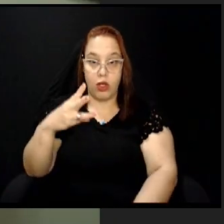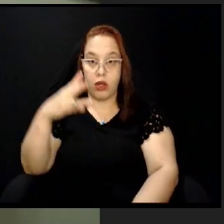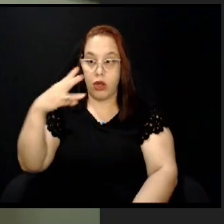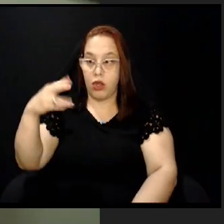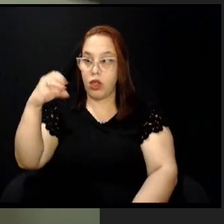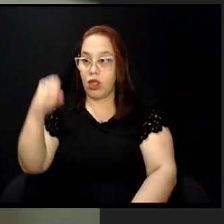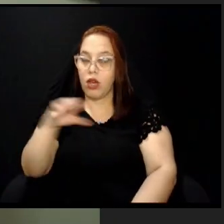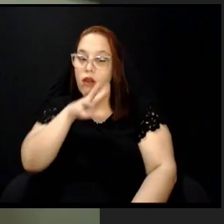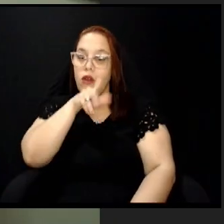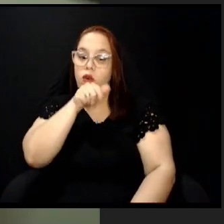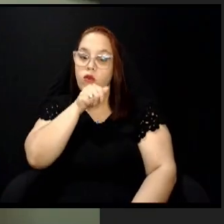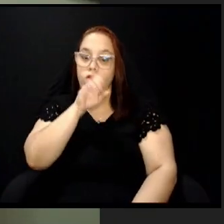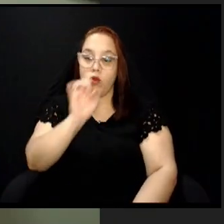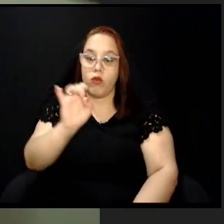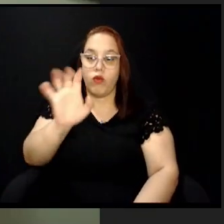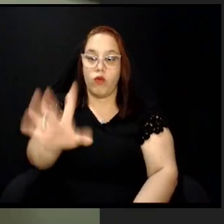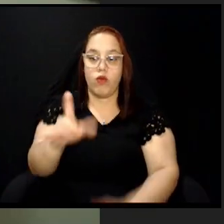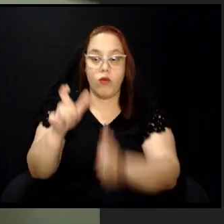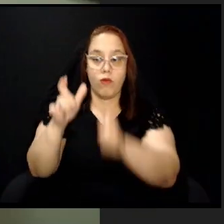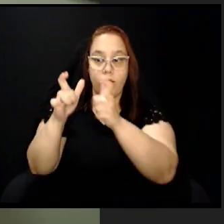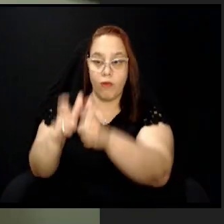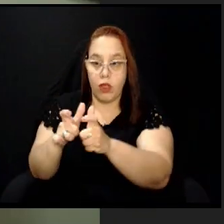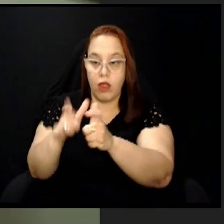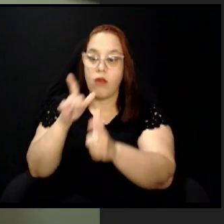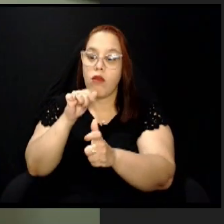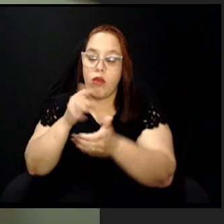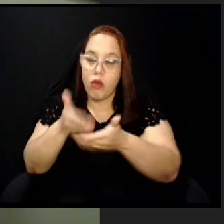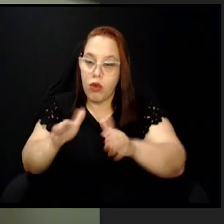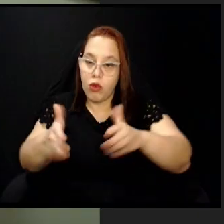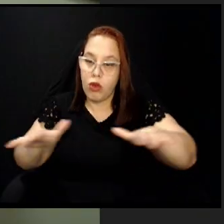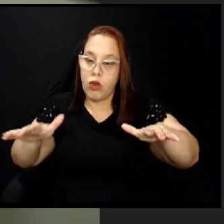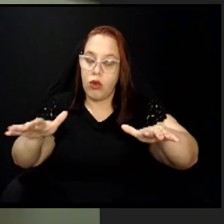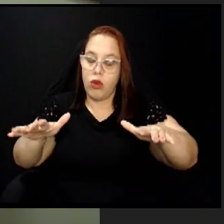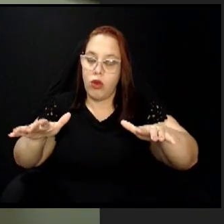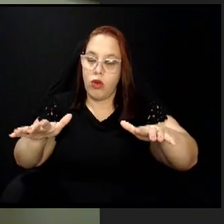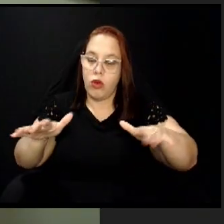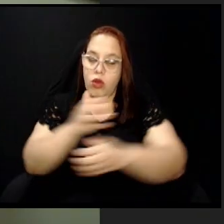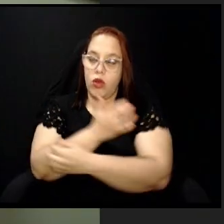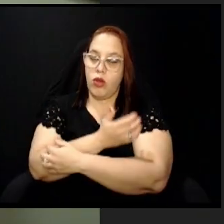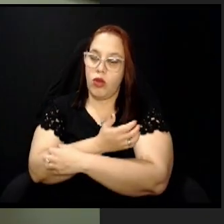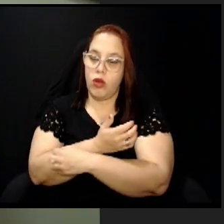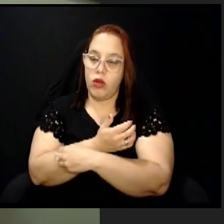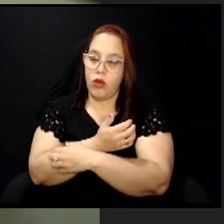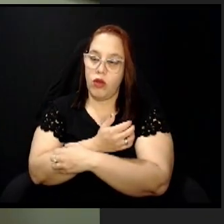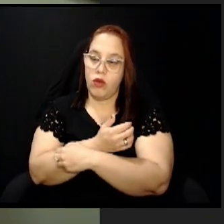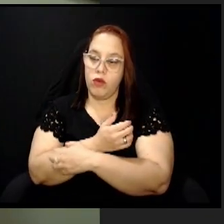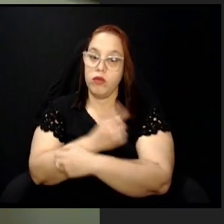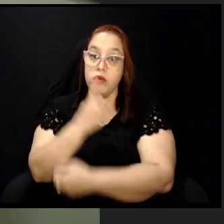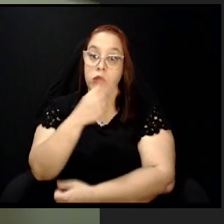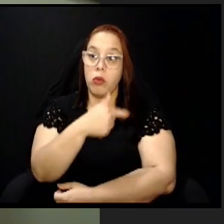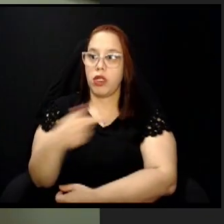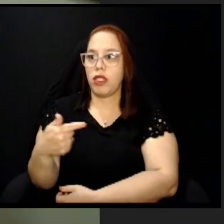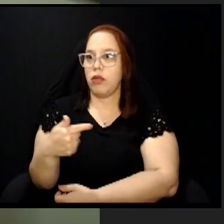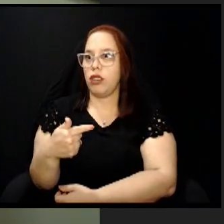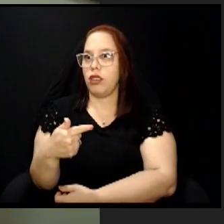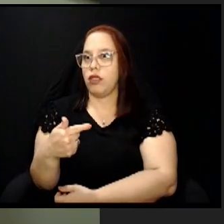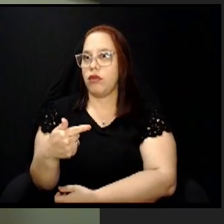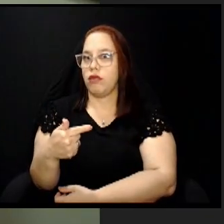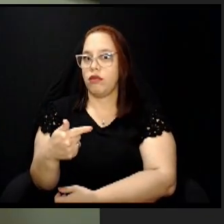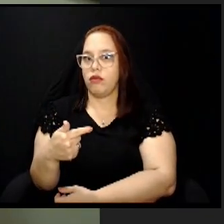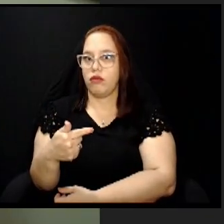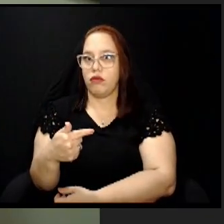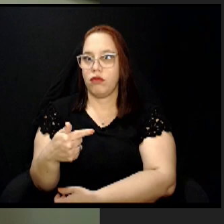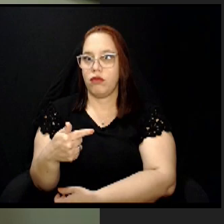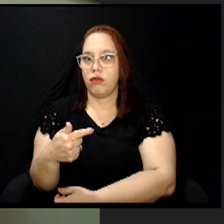330 animais somente num trecho de praia, que foi o trecho de Ilha Comprida, no período de uma semana. Na